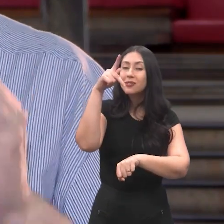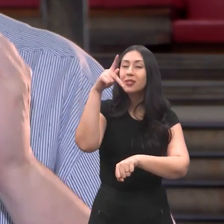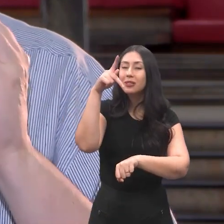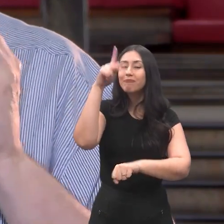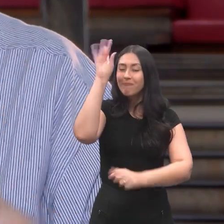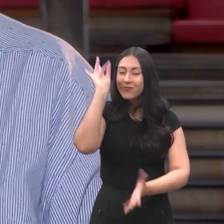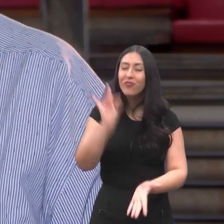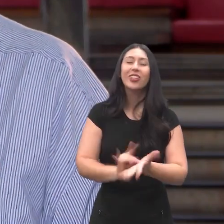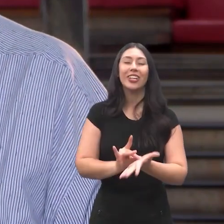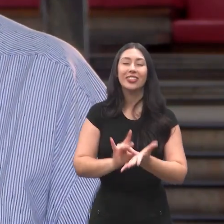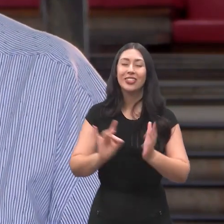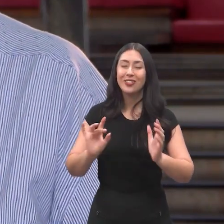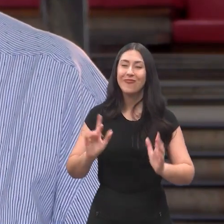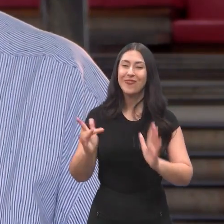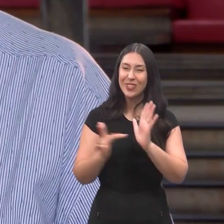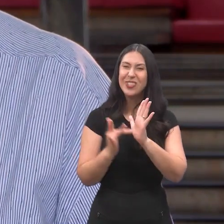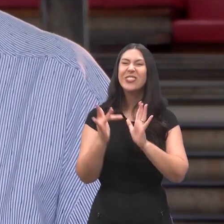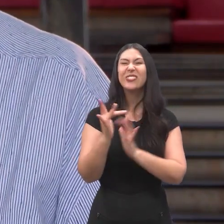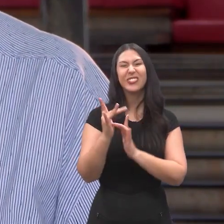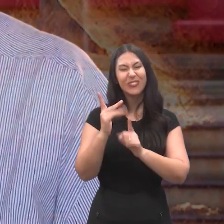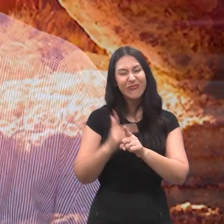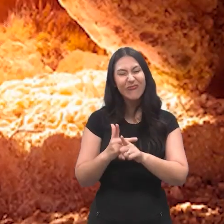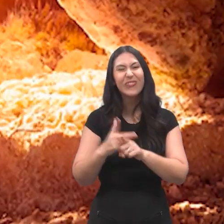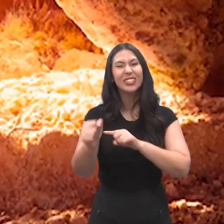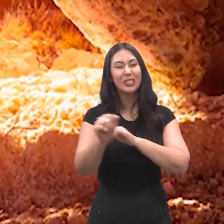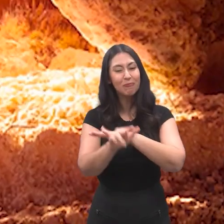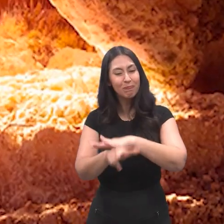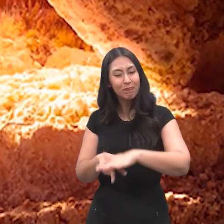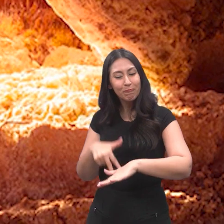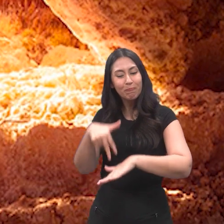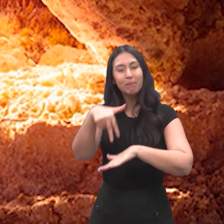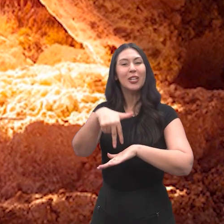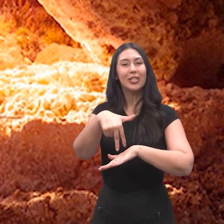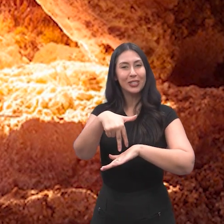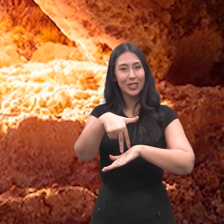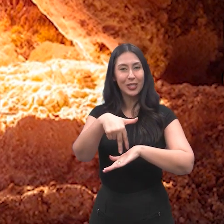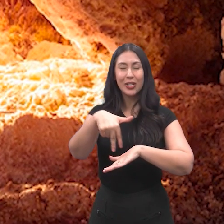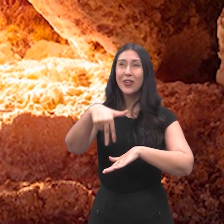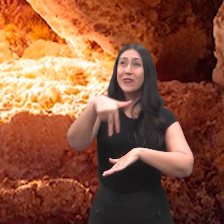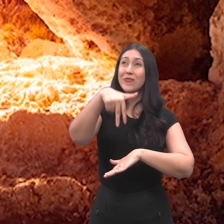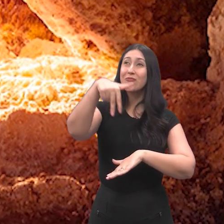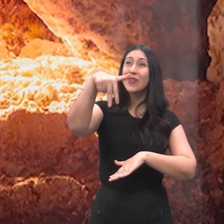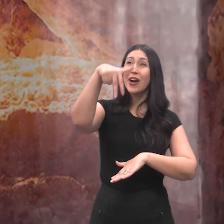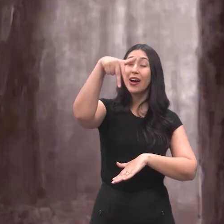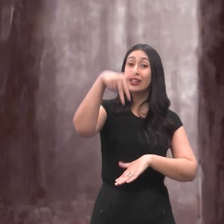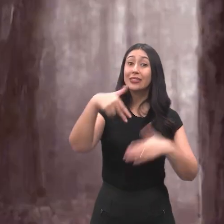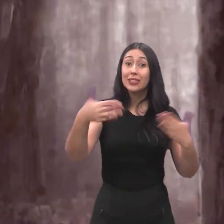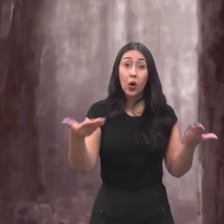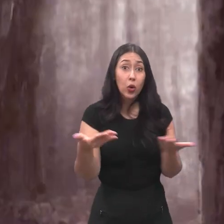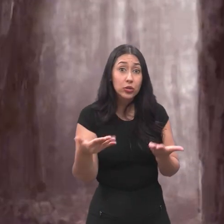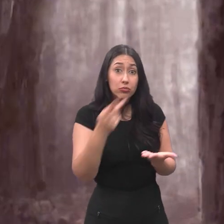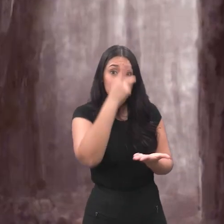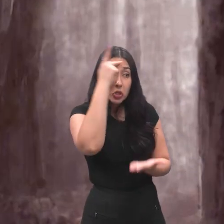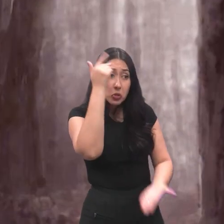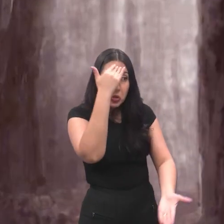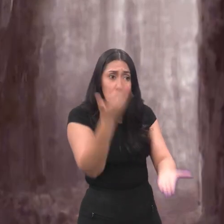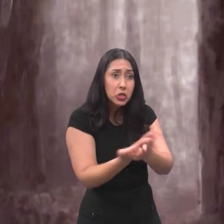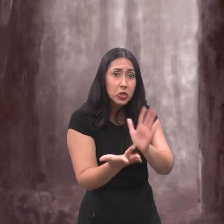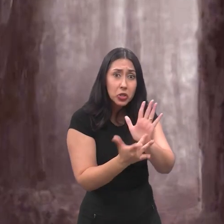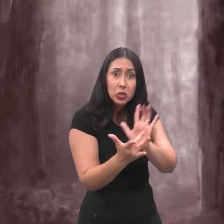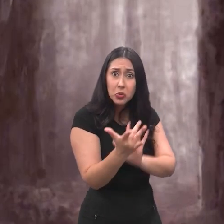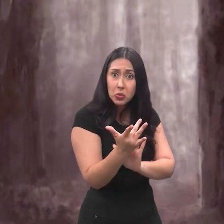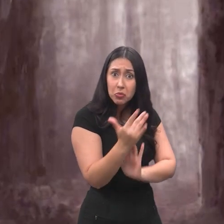então, realmente celebramos a vitória do Senhor sobre a morte, a passagem da morte para a vida. Então todo aquele que morrer em